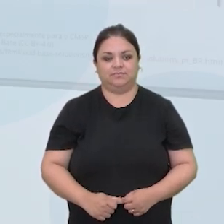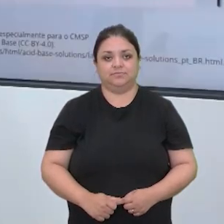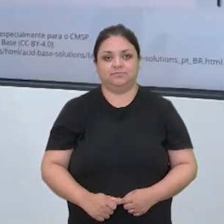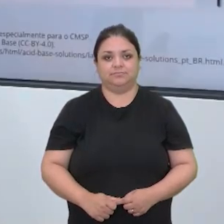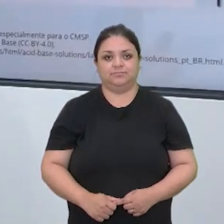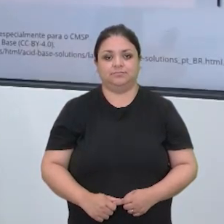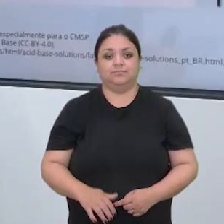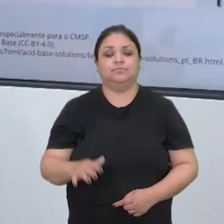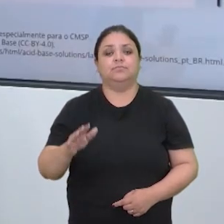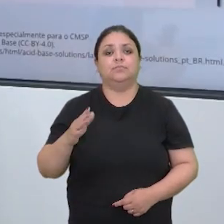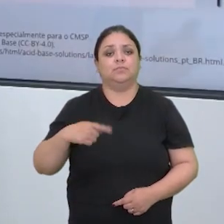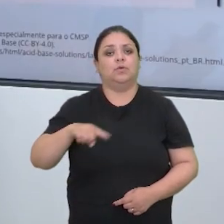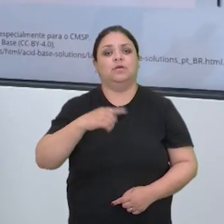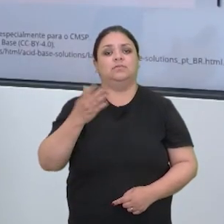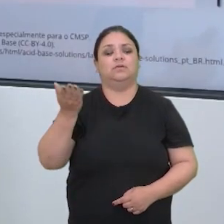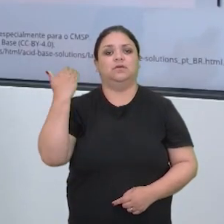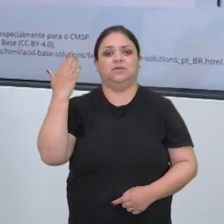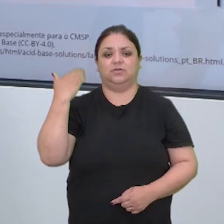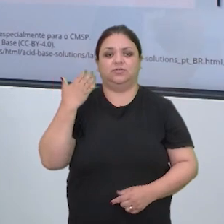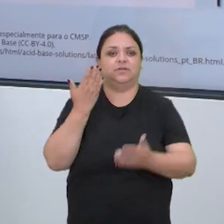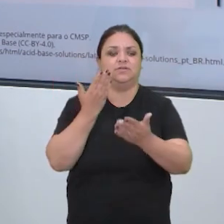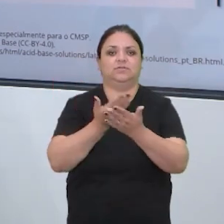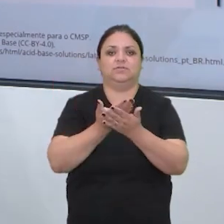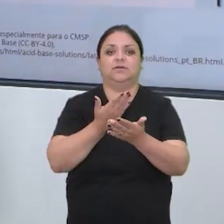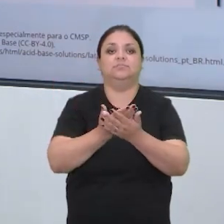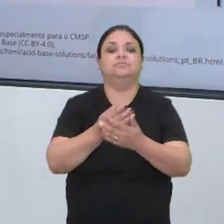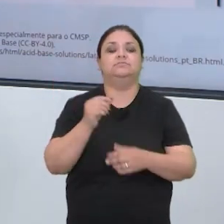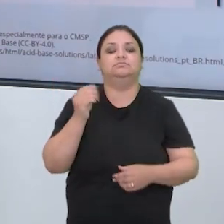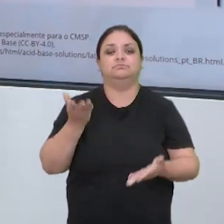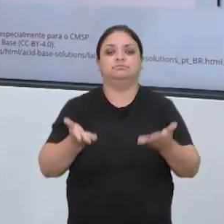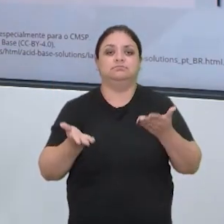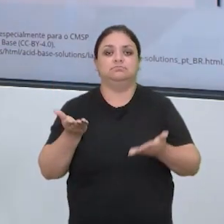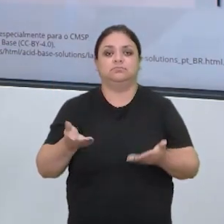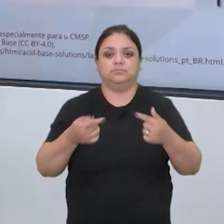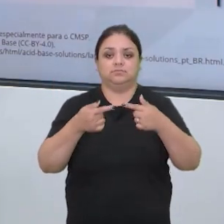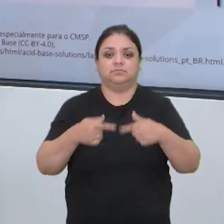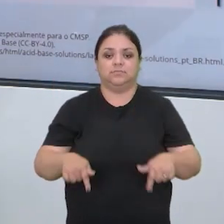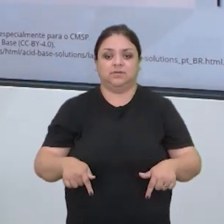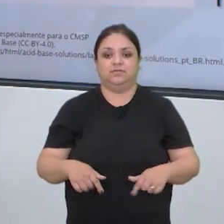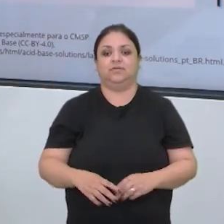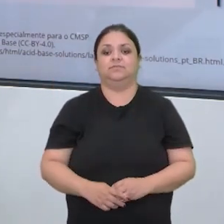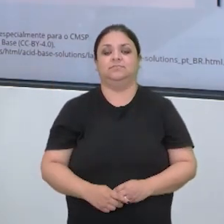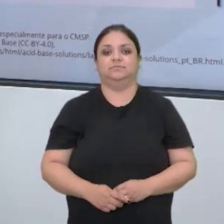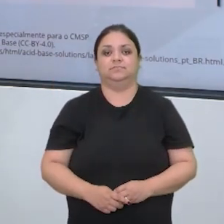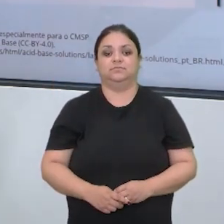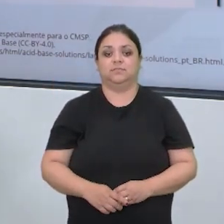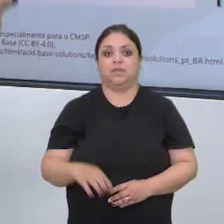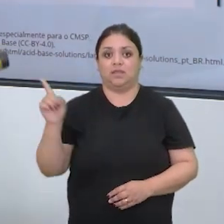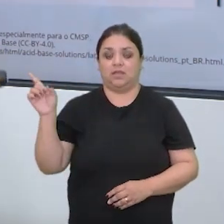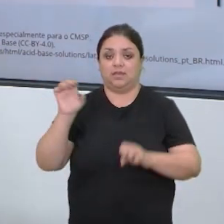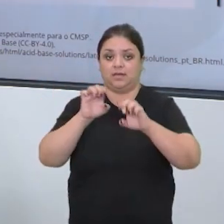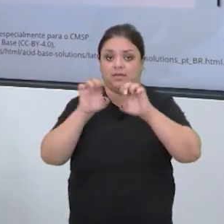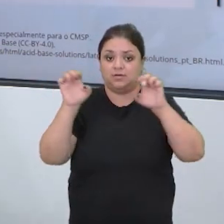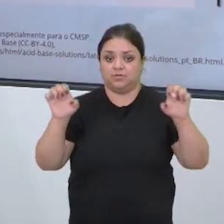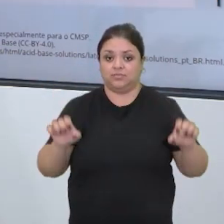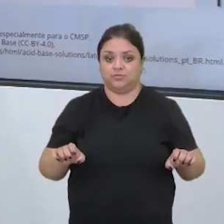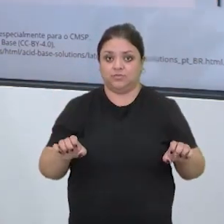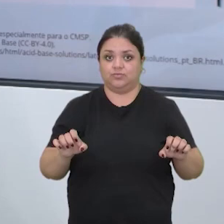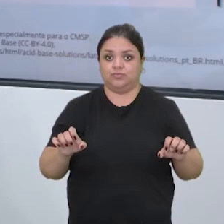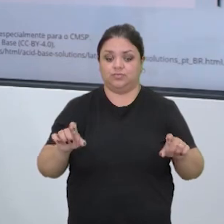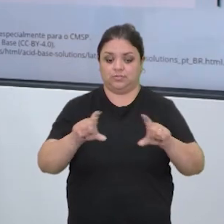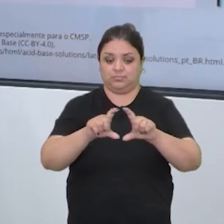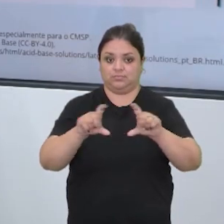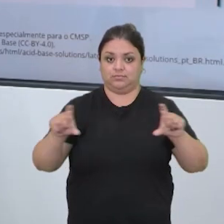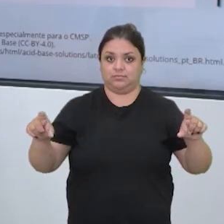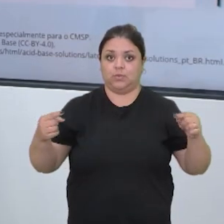gente estudou equilíbrio químico, eu mostrei para vocês como a gente estrutura essa parte da expressão que a gente vai usar